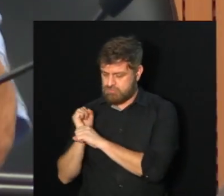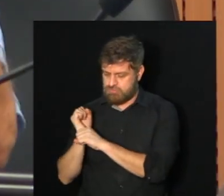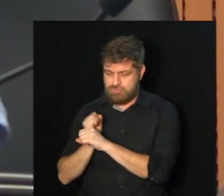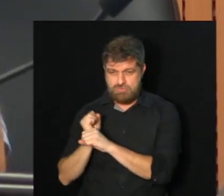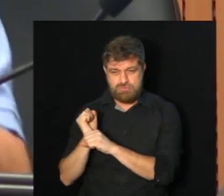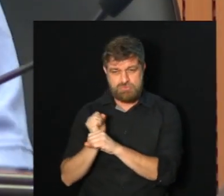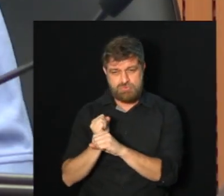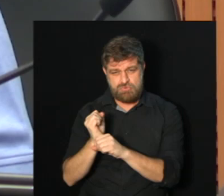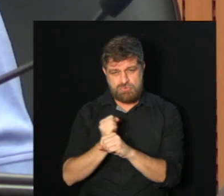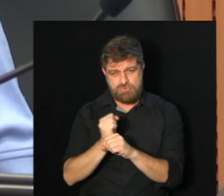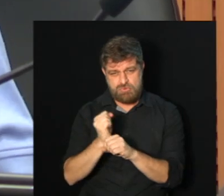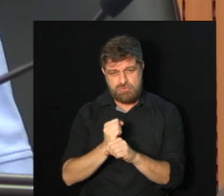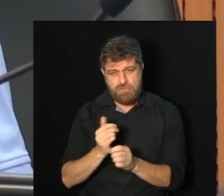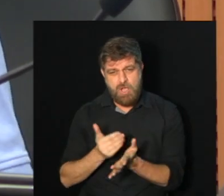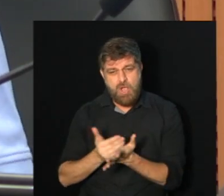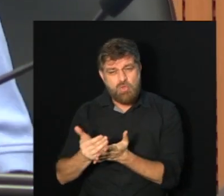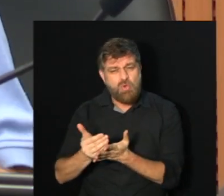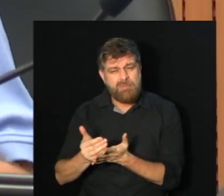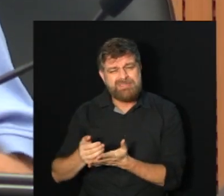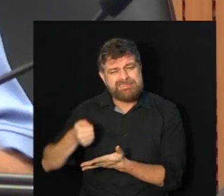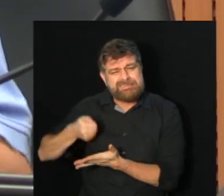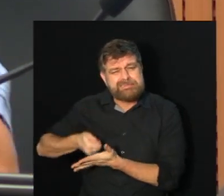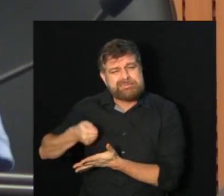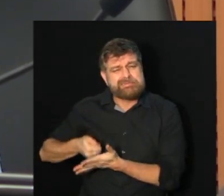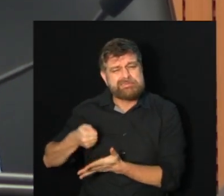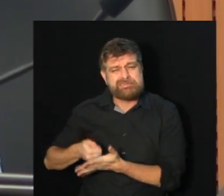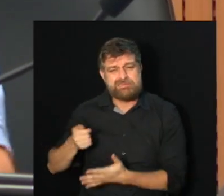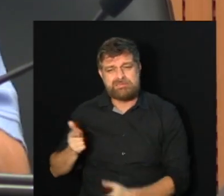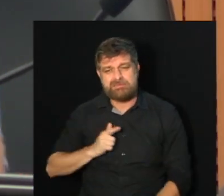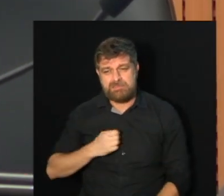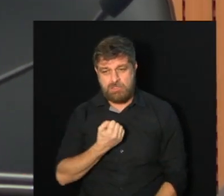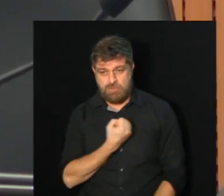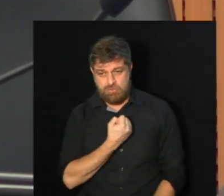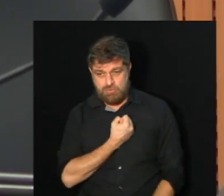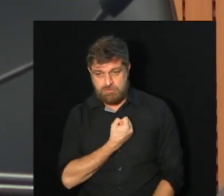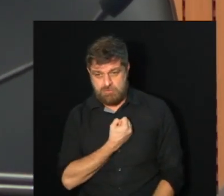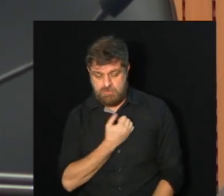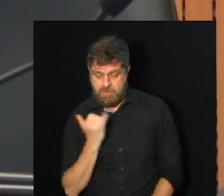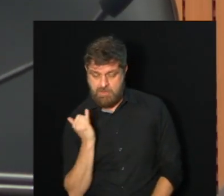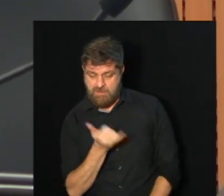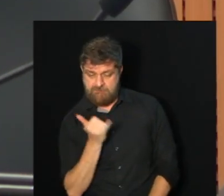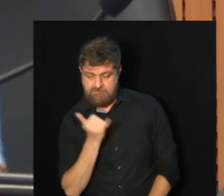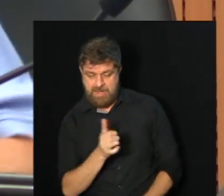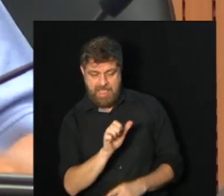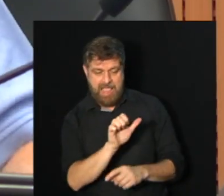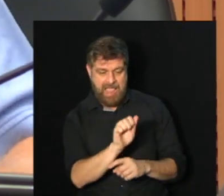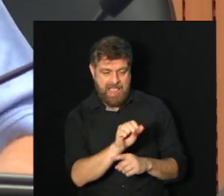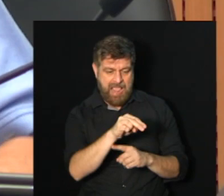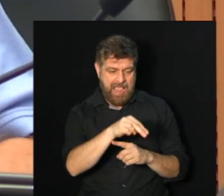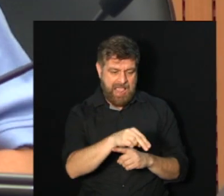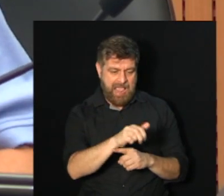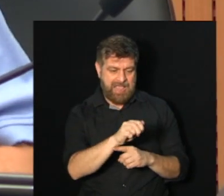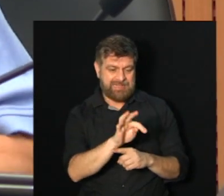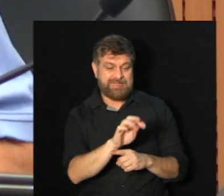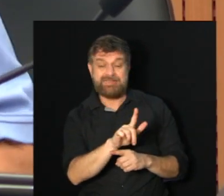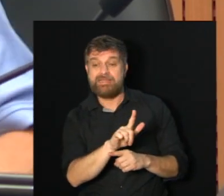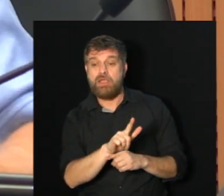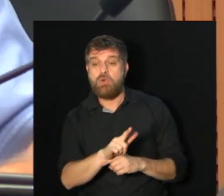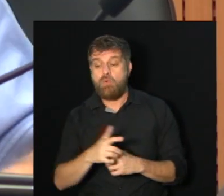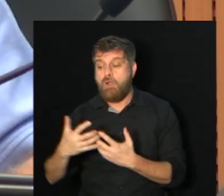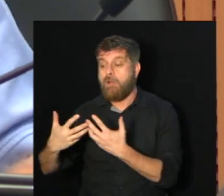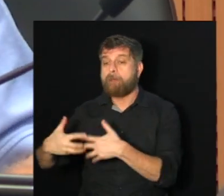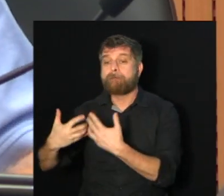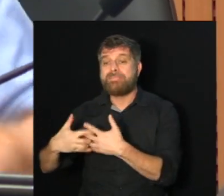nos primeiros anos, você era obrigado a, tendo prefixo, informar a Anatel quais são os equipamentos que você